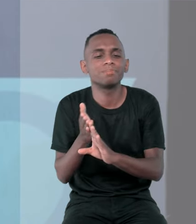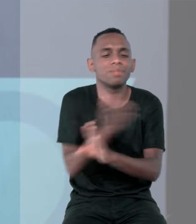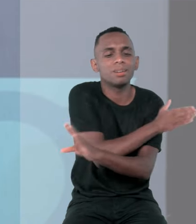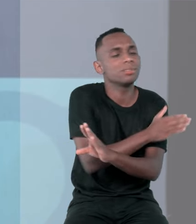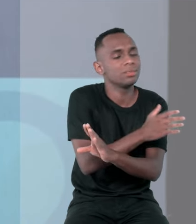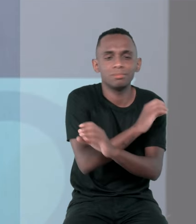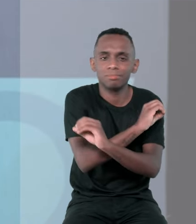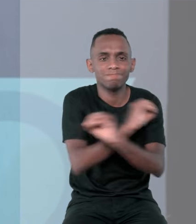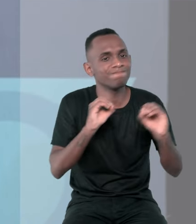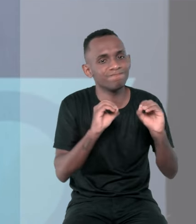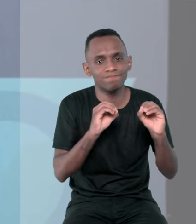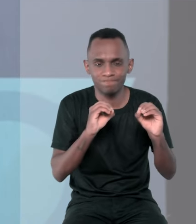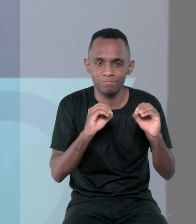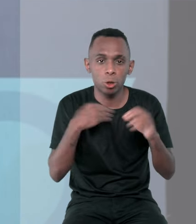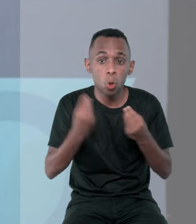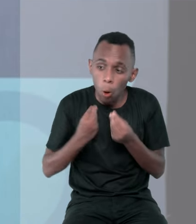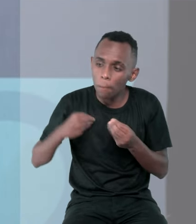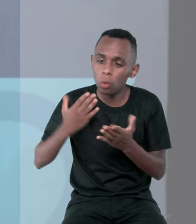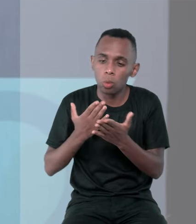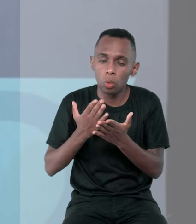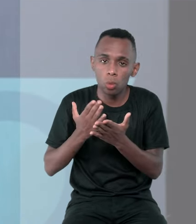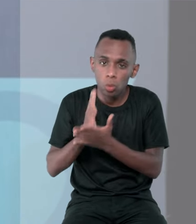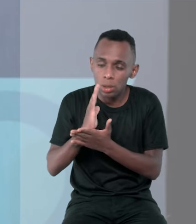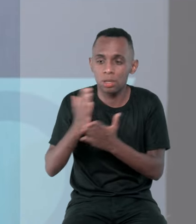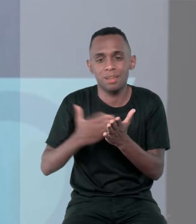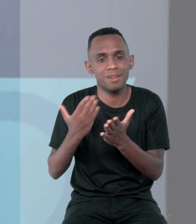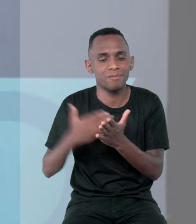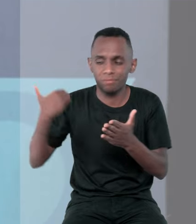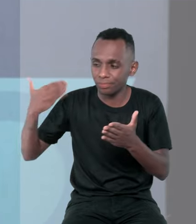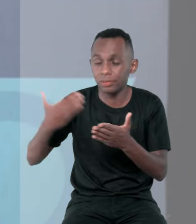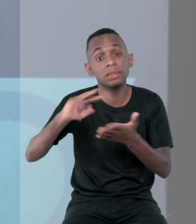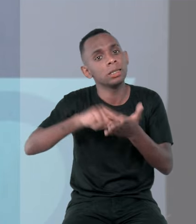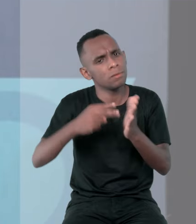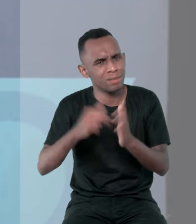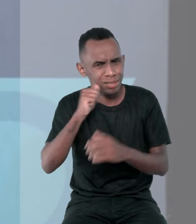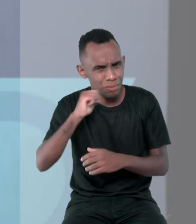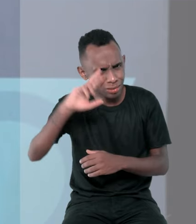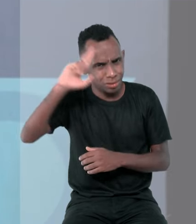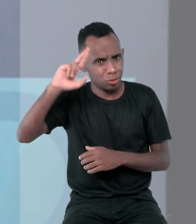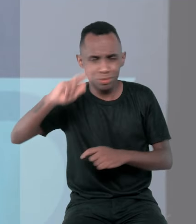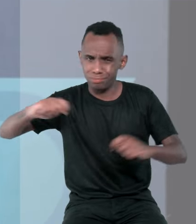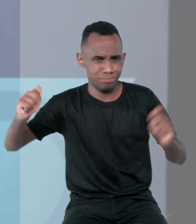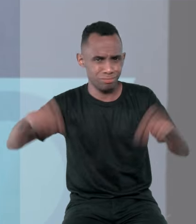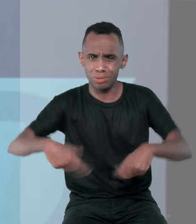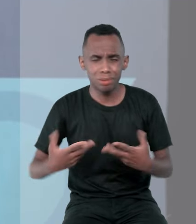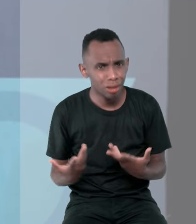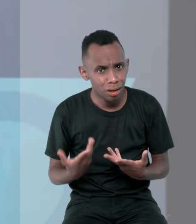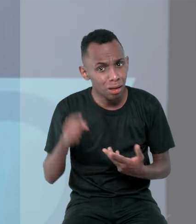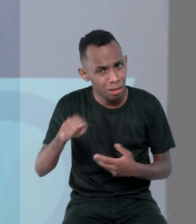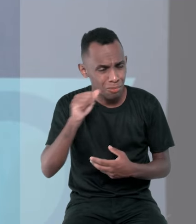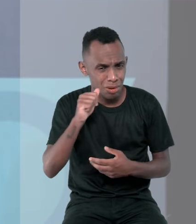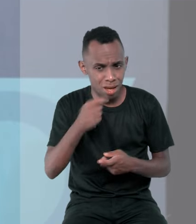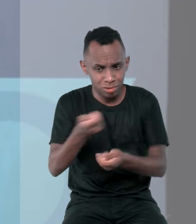PNLD. O que demonstra que é alguém que não deveria estar no cargo que ocupa, que é alguém que administra uma escola. E alguém